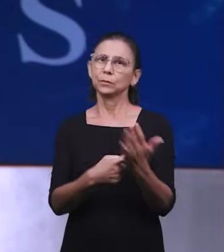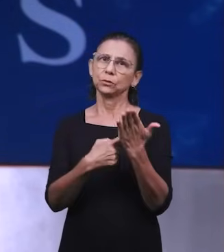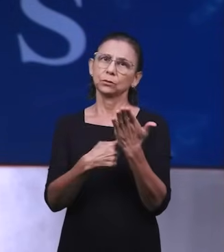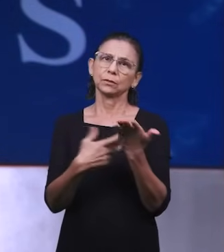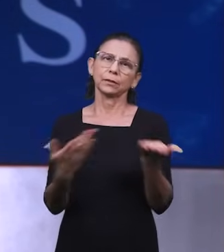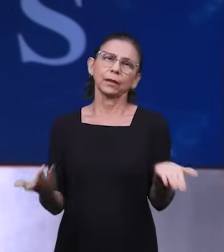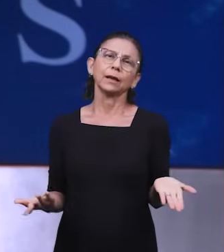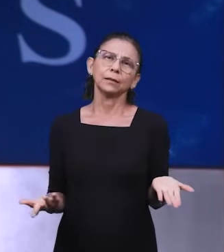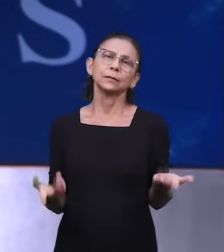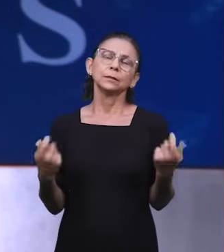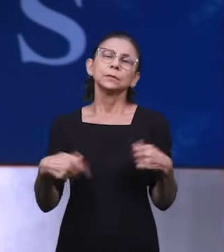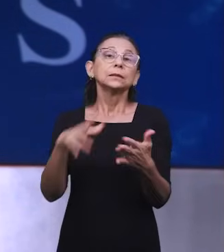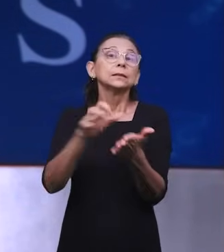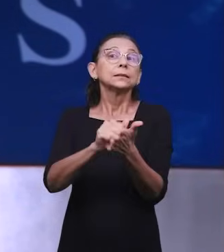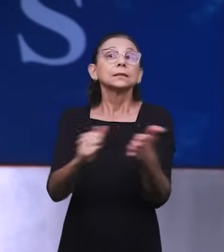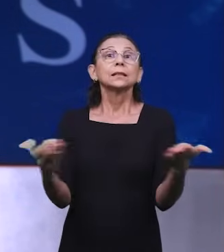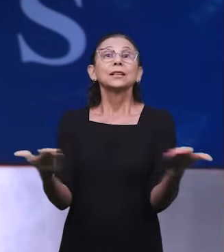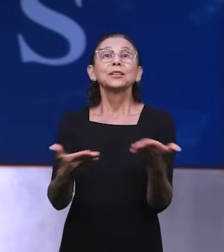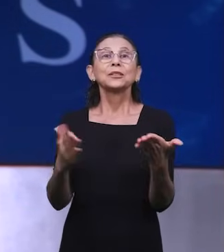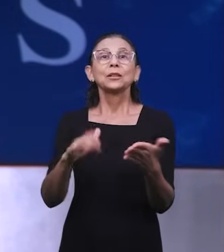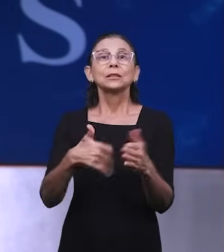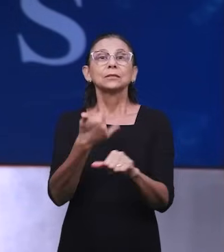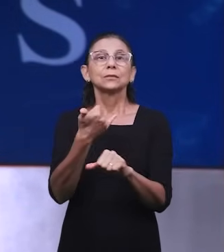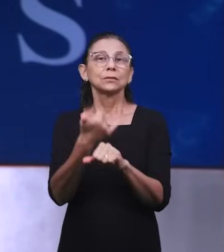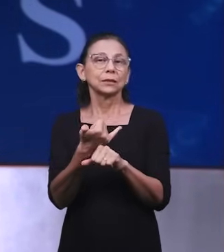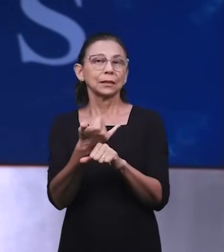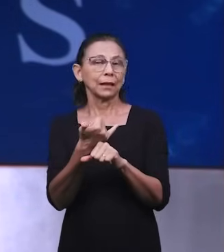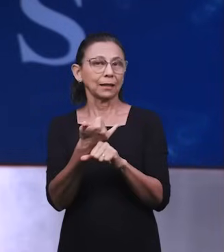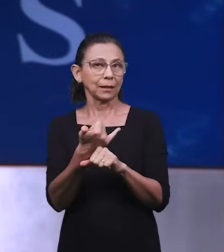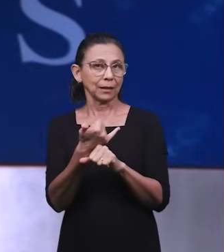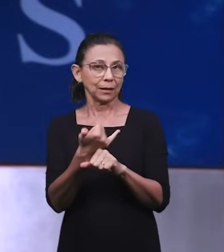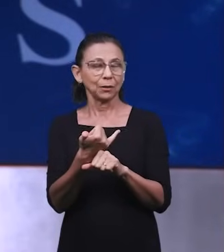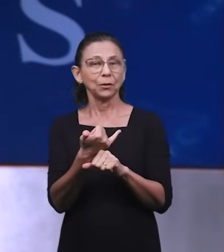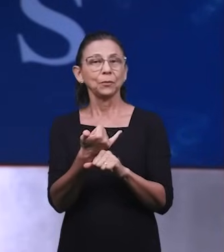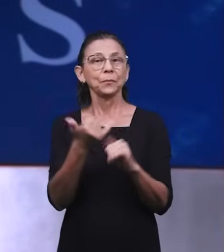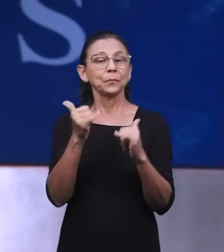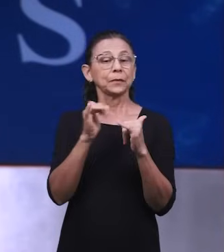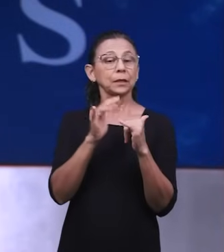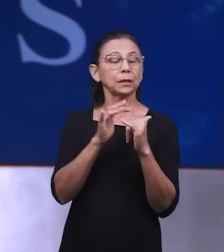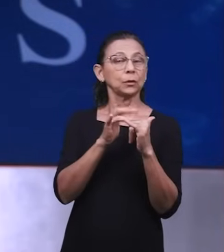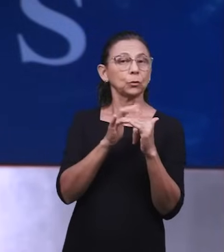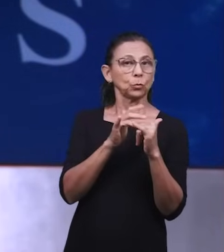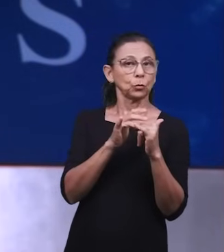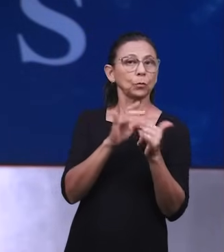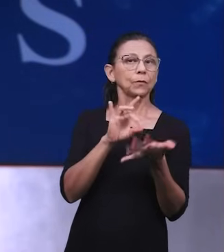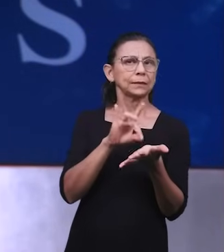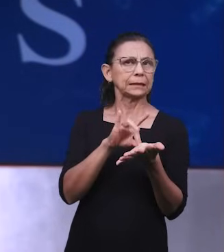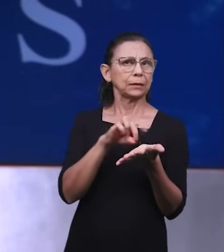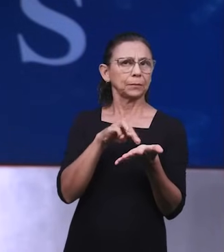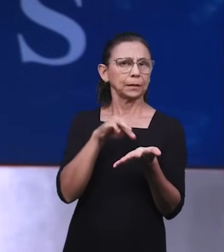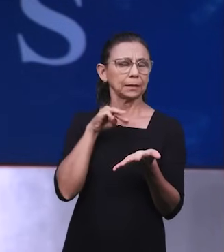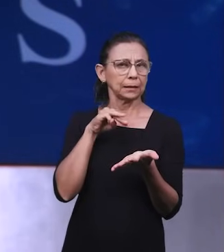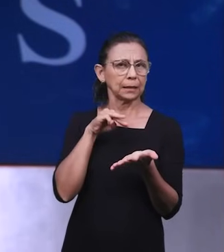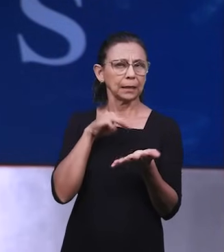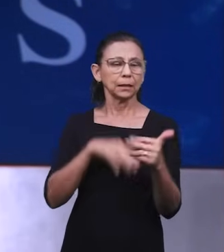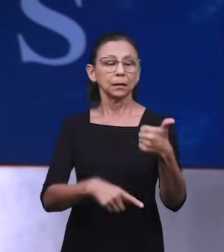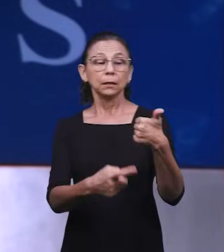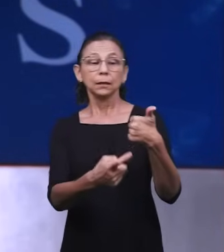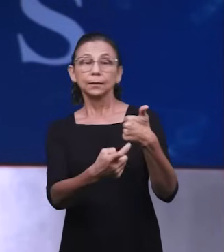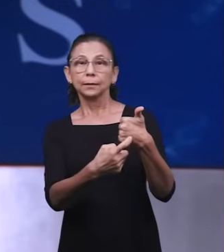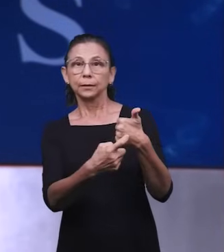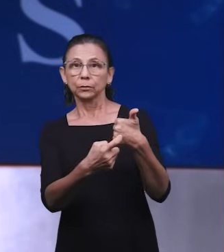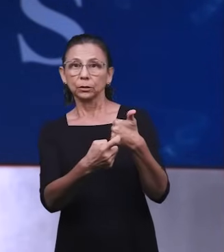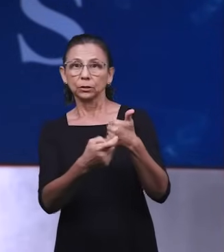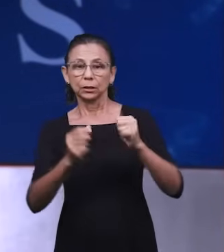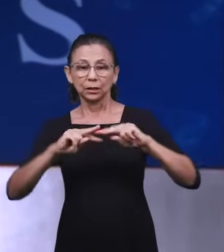nos ajudar. Faça a sua inscrição agora no canal da igreja, no canal no YouTube, no canal oficial. Clique em curtir e